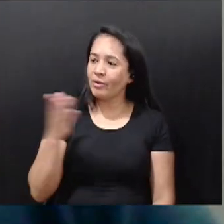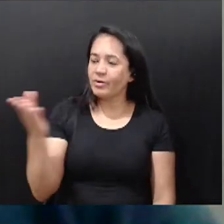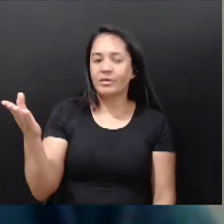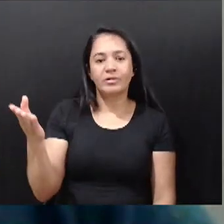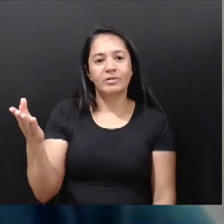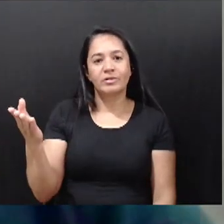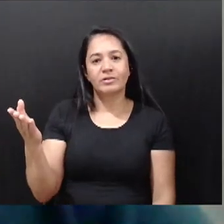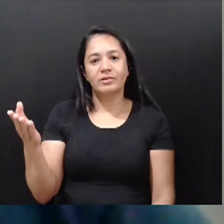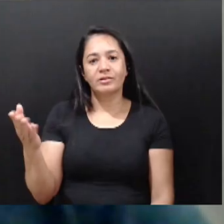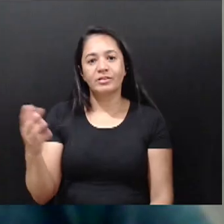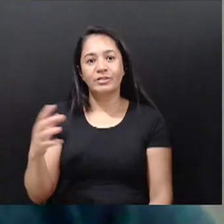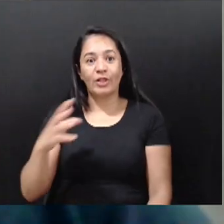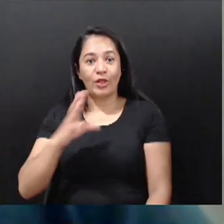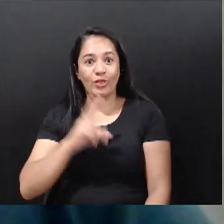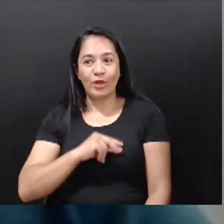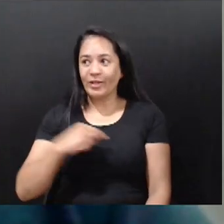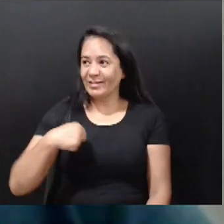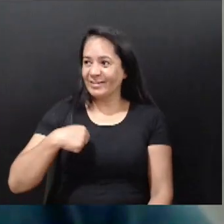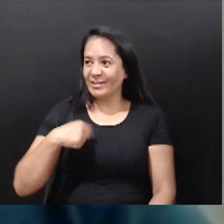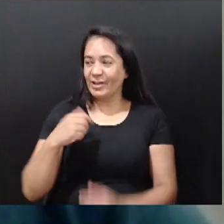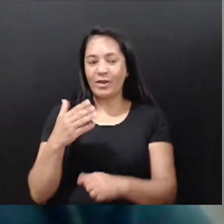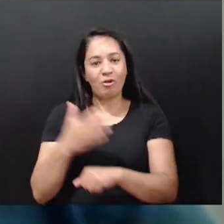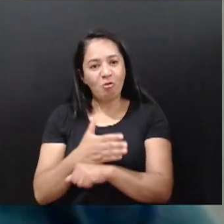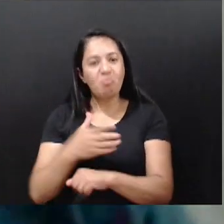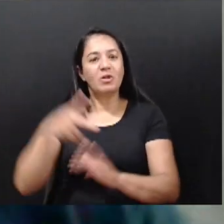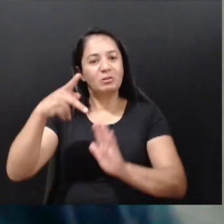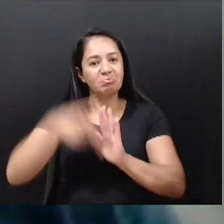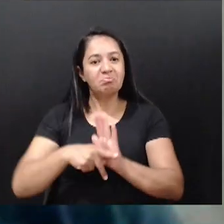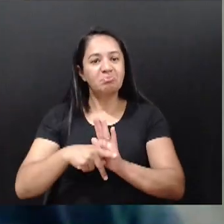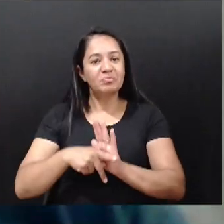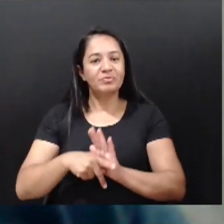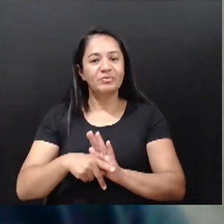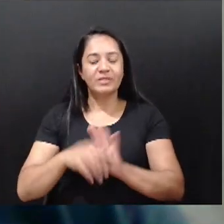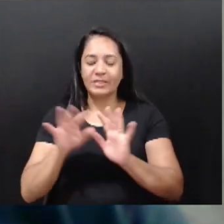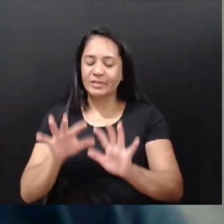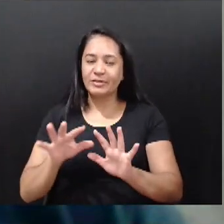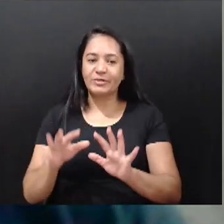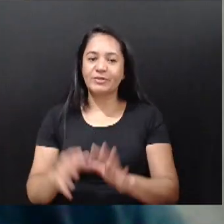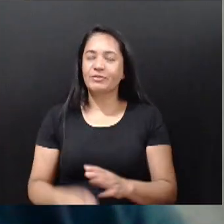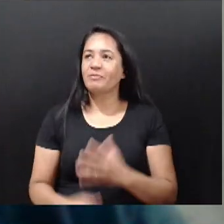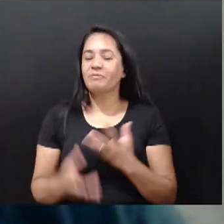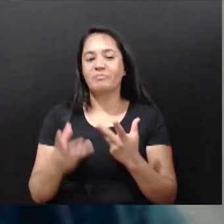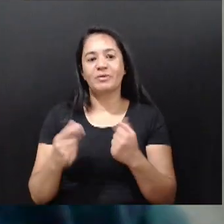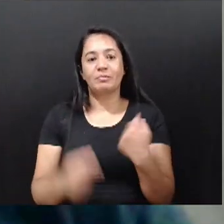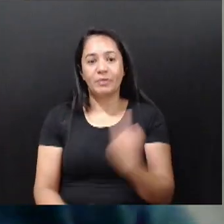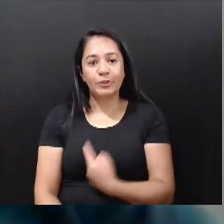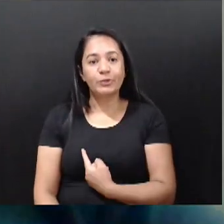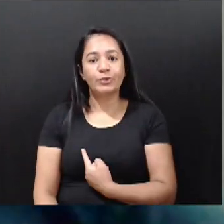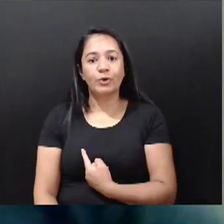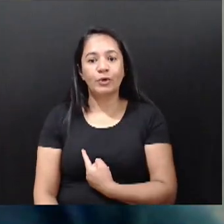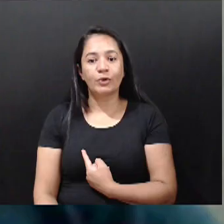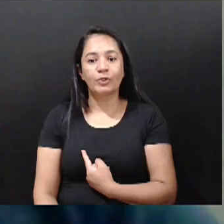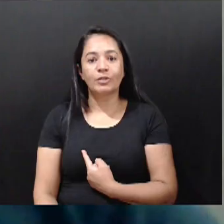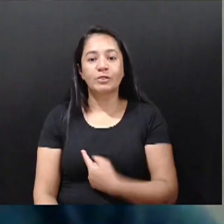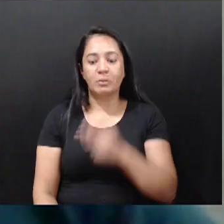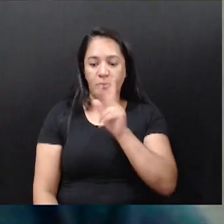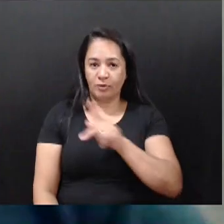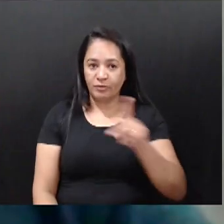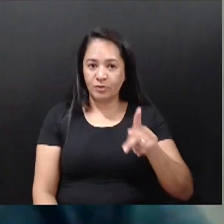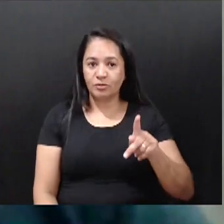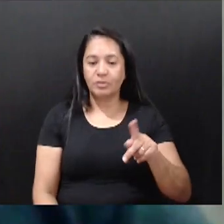eu participei do projeto, né? Então, isso é muito gratificante para nós, quanto educadores, né? E para os alunos